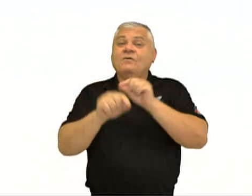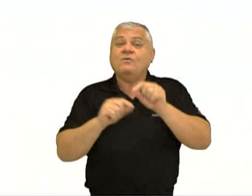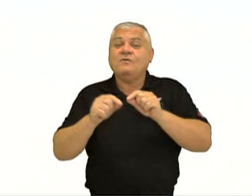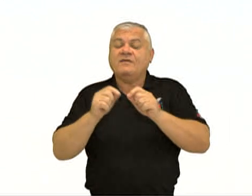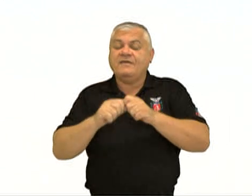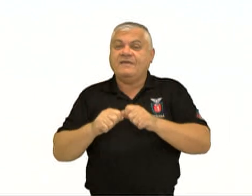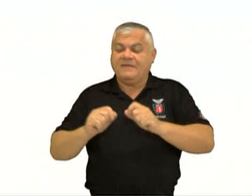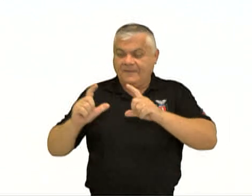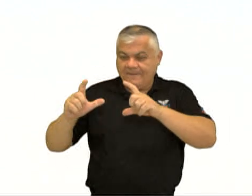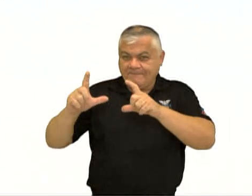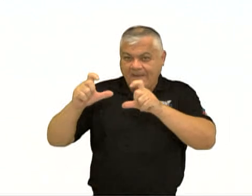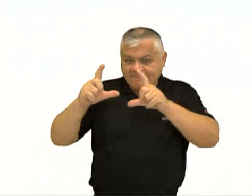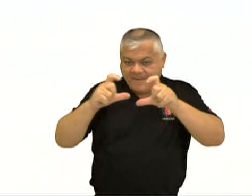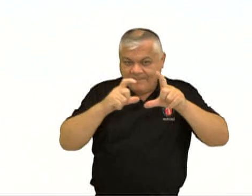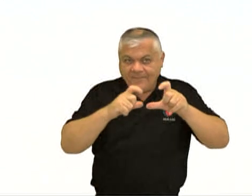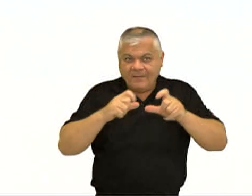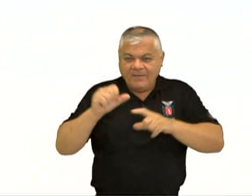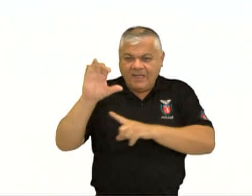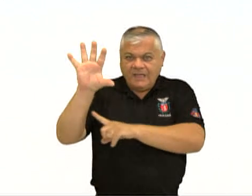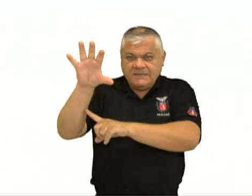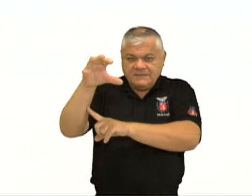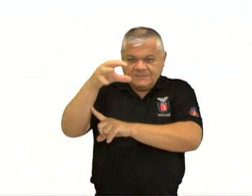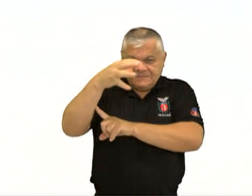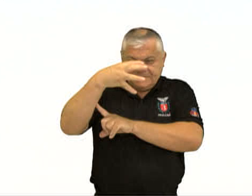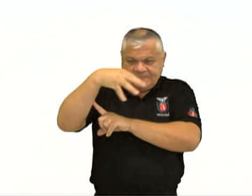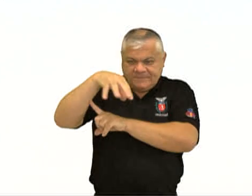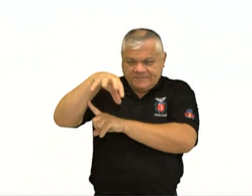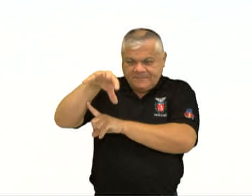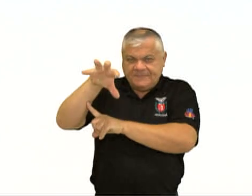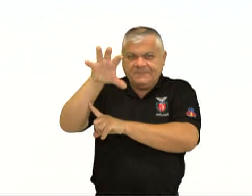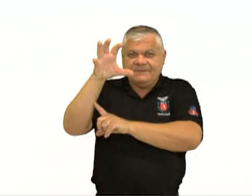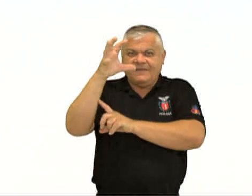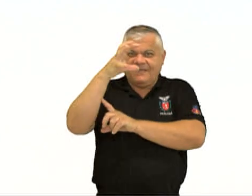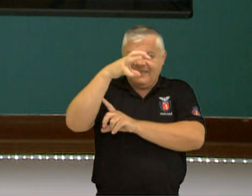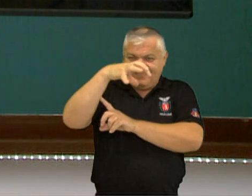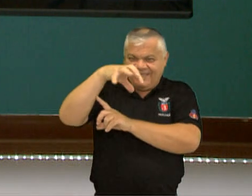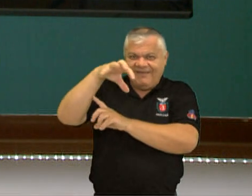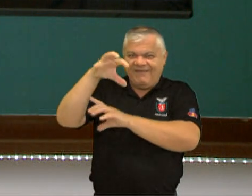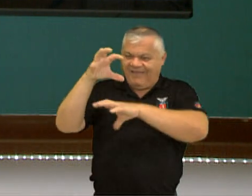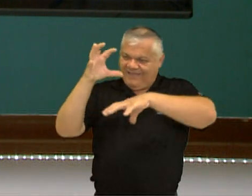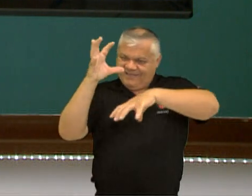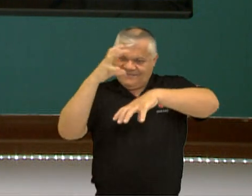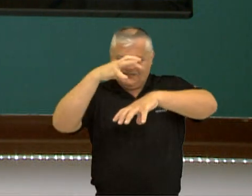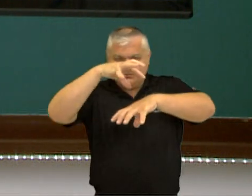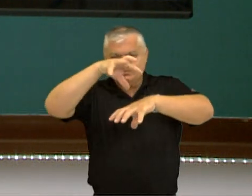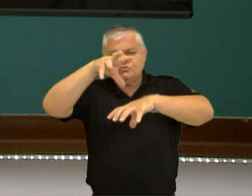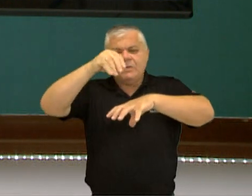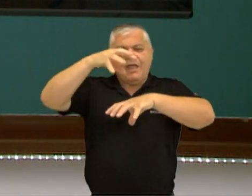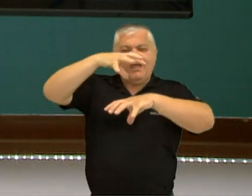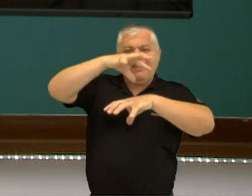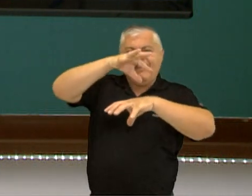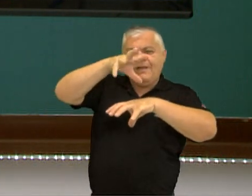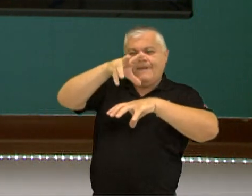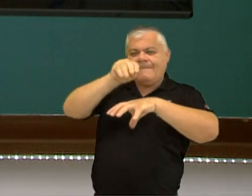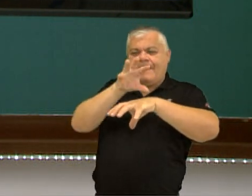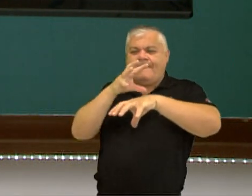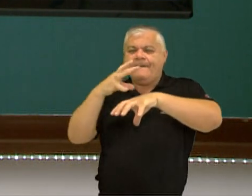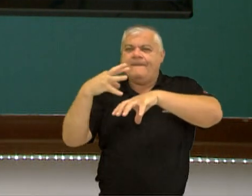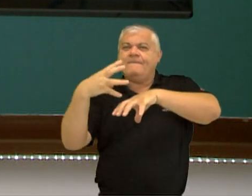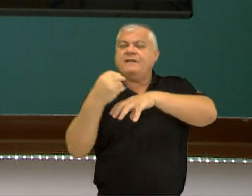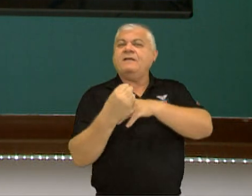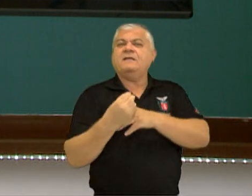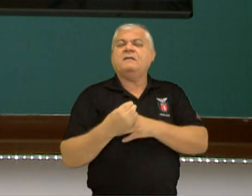de grandes extensões da superfície terrestre a um custo relativamente baixo. Claro que o